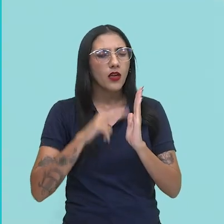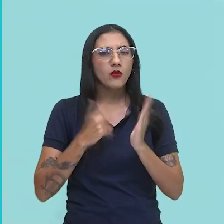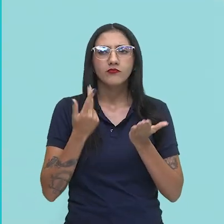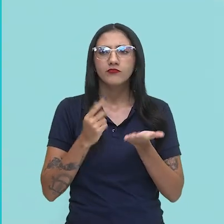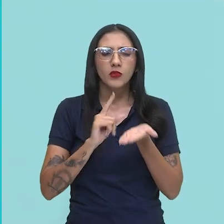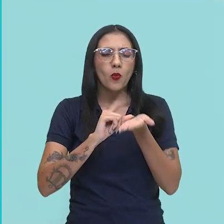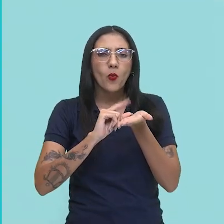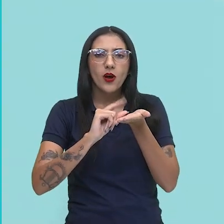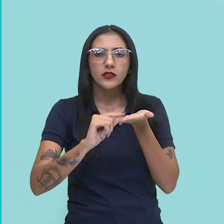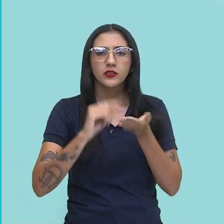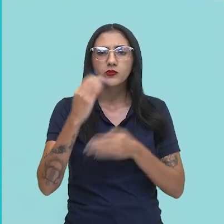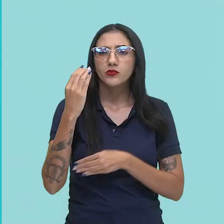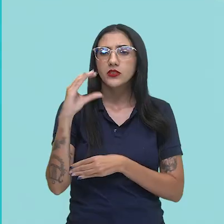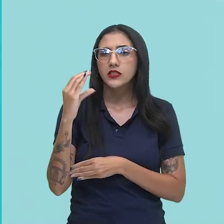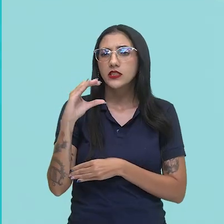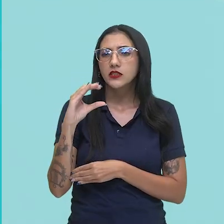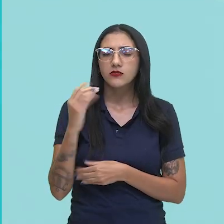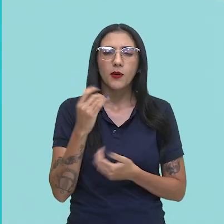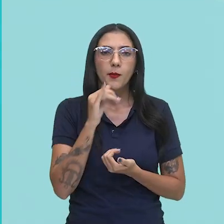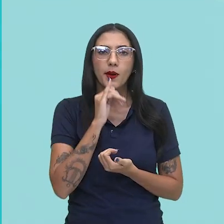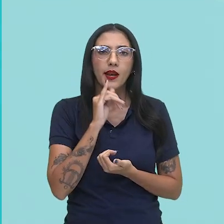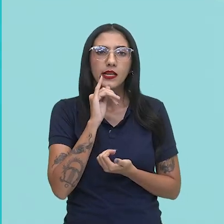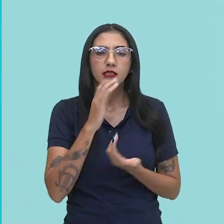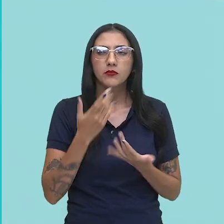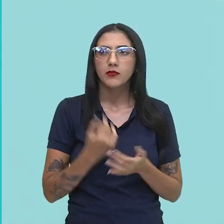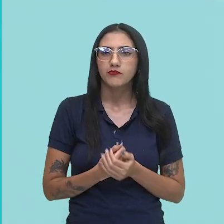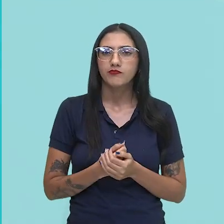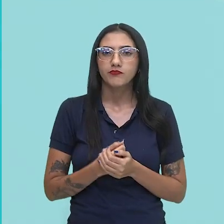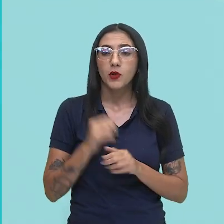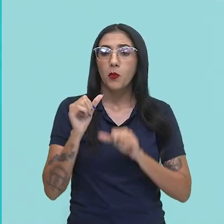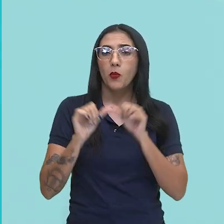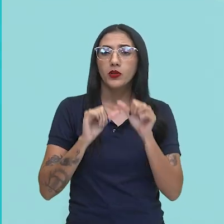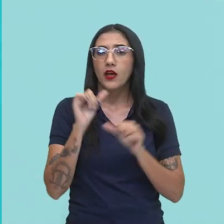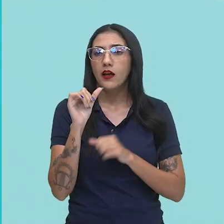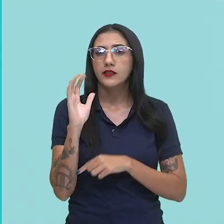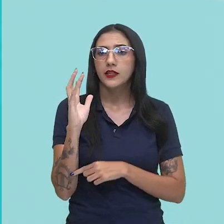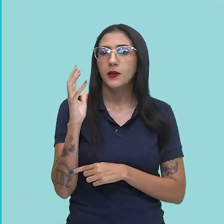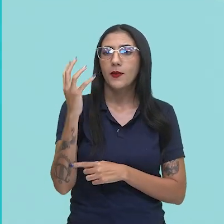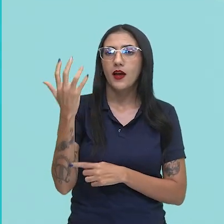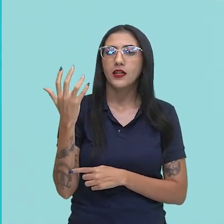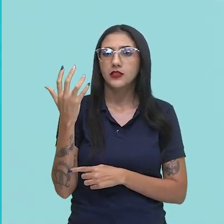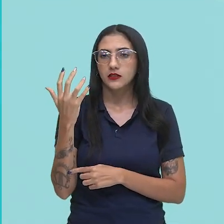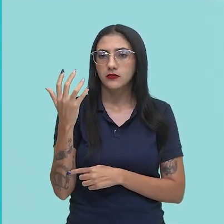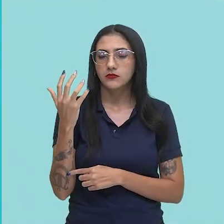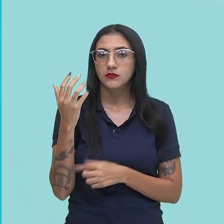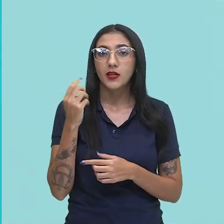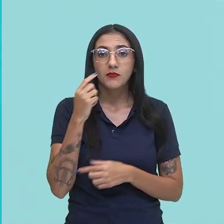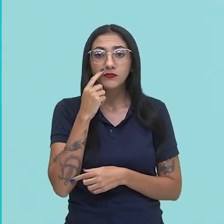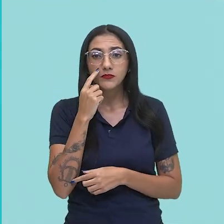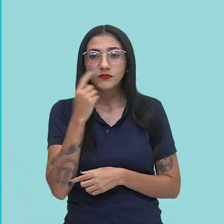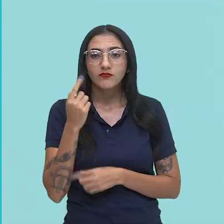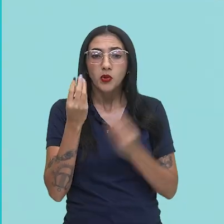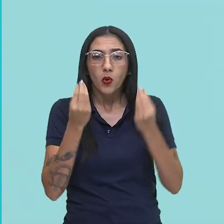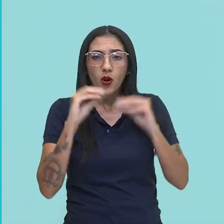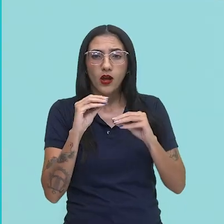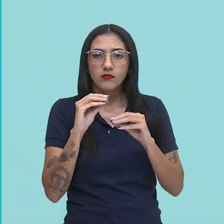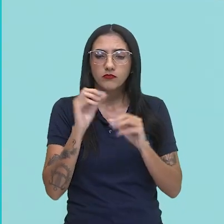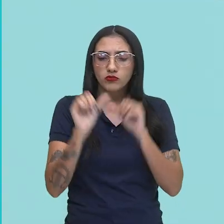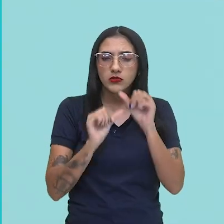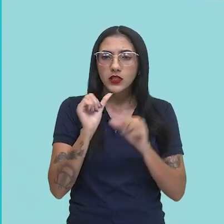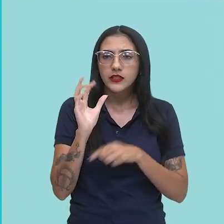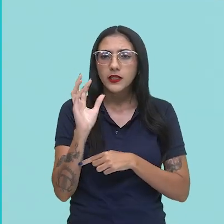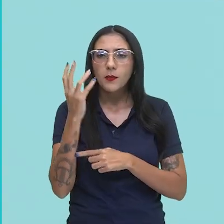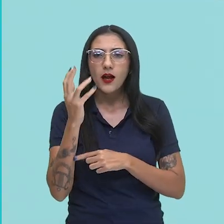artigo científico que fala sobre, exemplo, mudanças climáticas. Aí você coloca lá, mudanças climáticas, vai vir exatamente essas informações